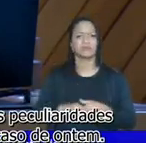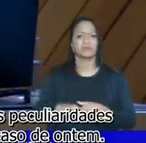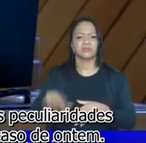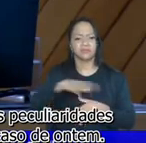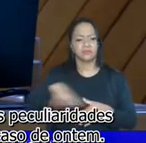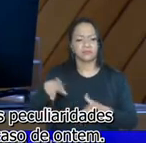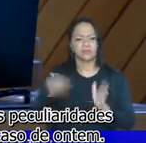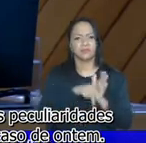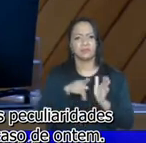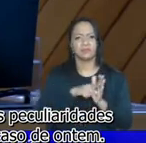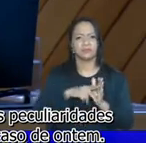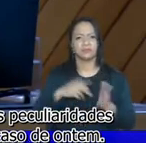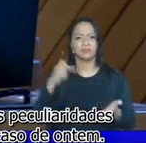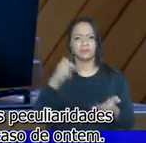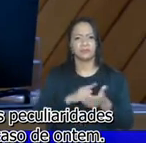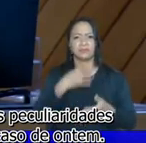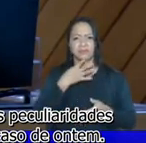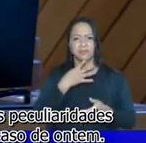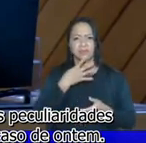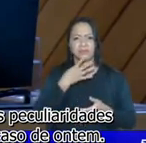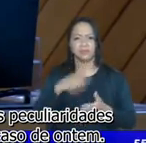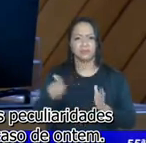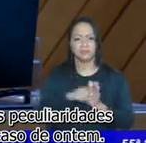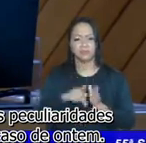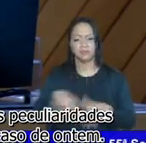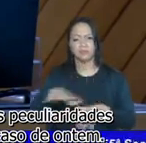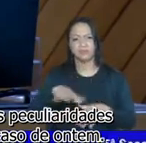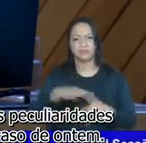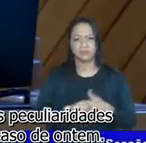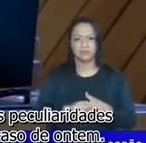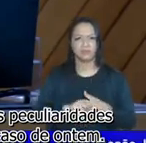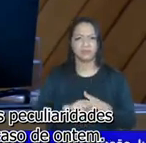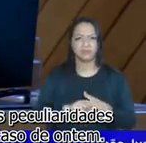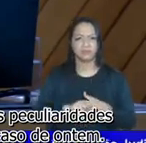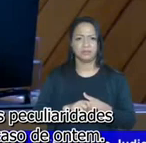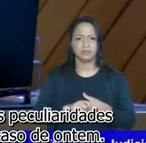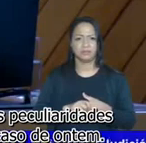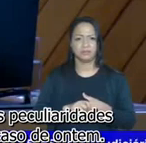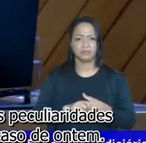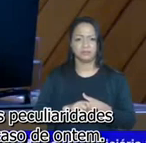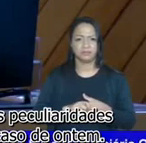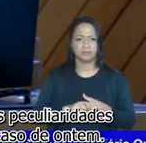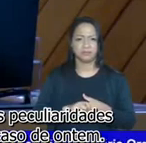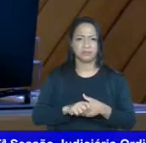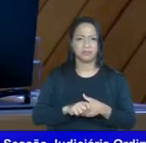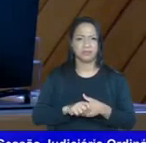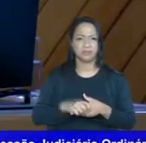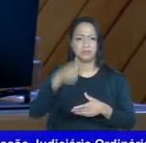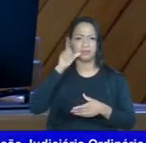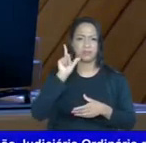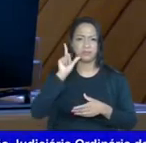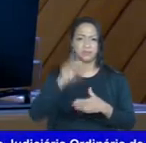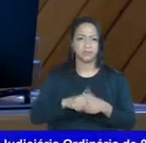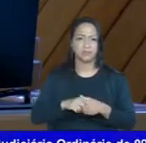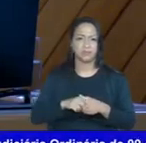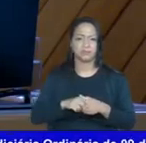nossa realidade, do nosso conhecimento e das nossas peculiaridades regionais. Que não é esse caso do fato, eu estou falando do caso de ontem, né?